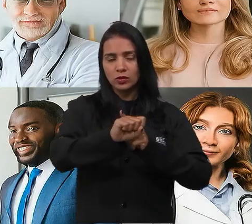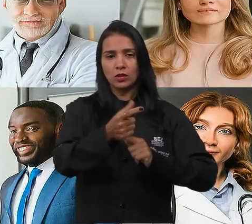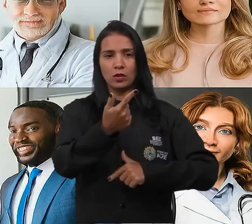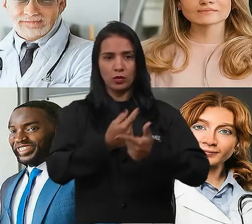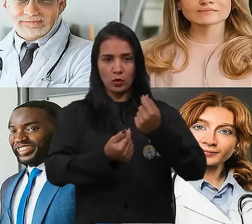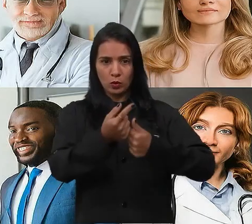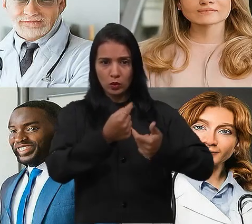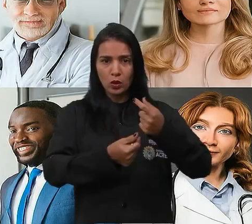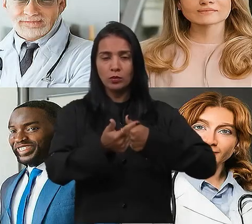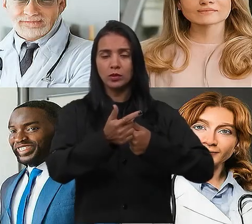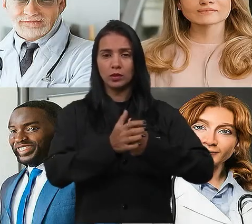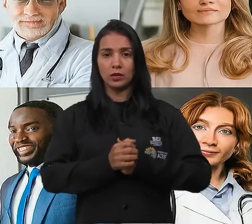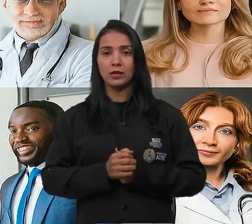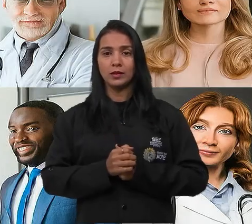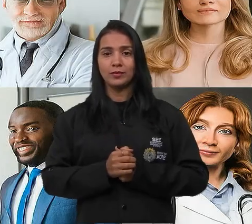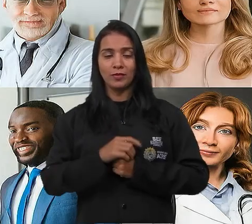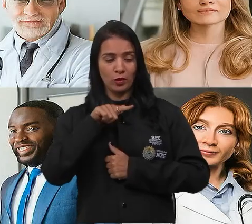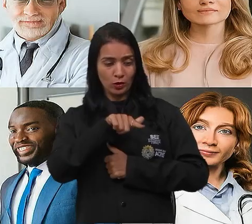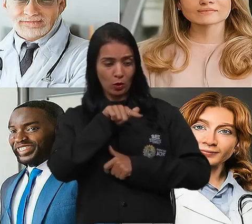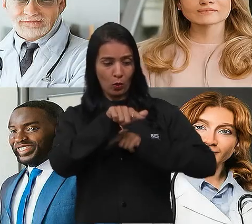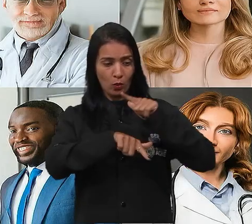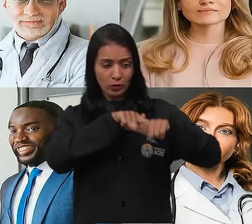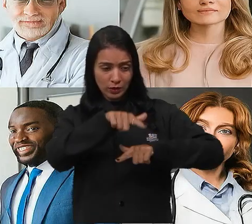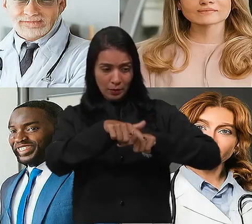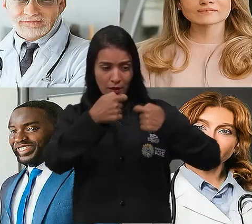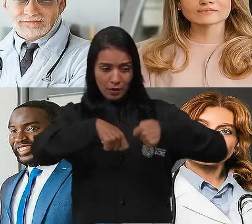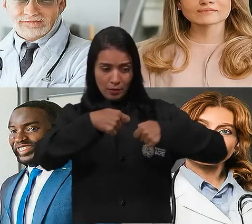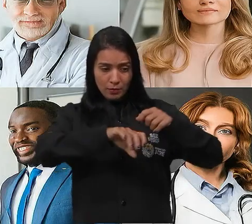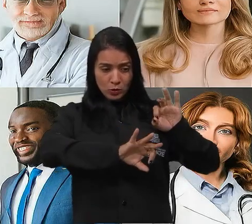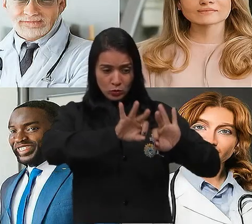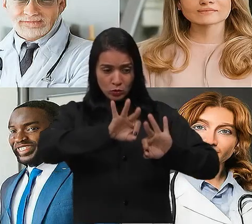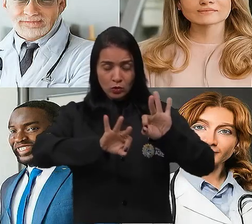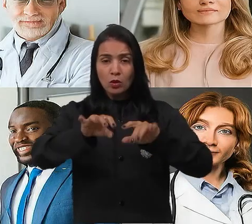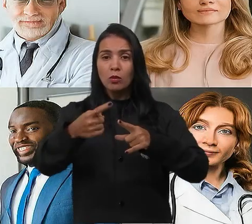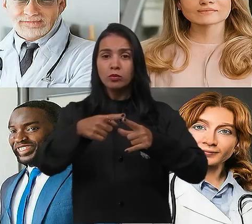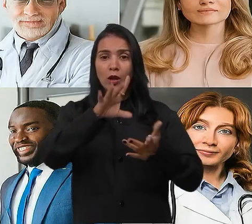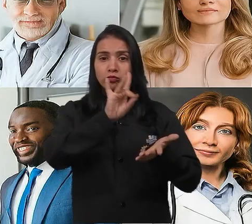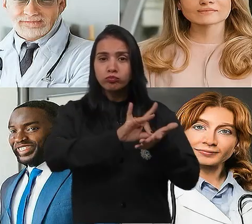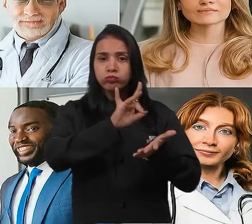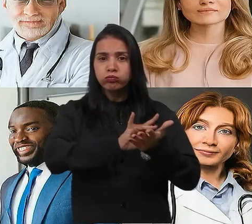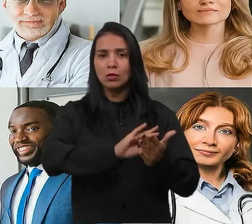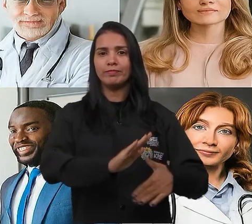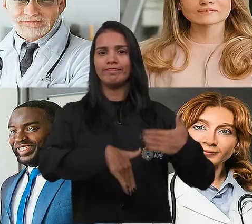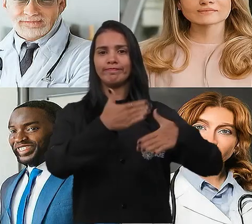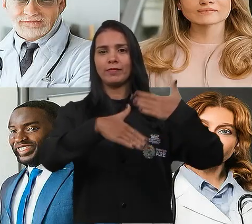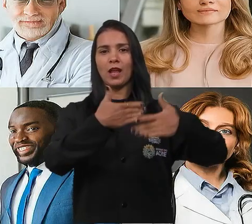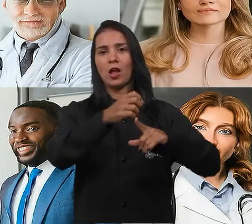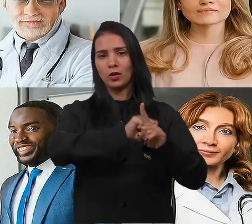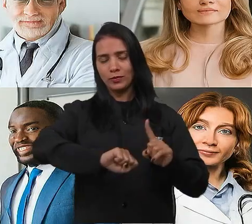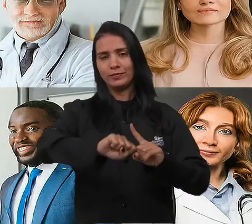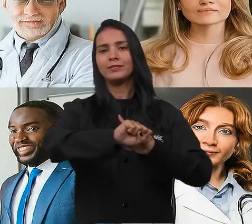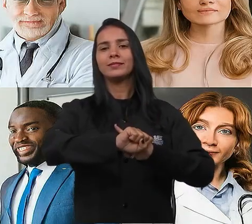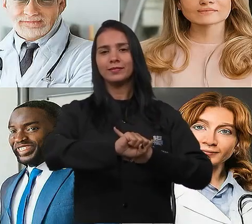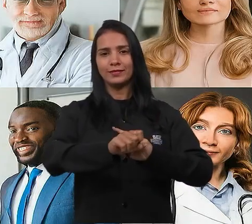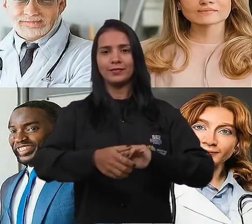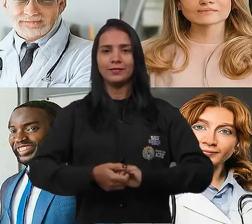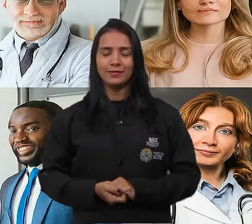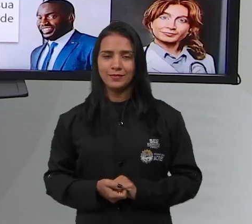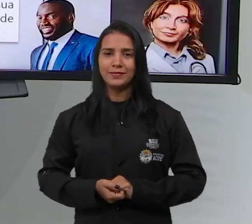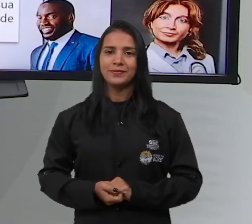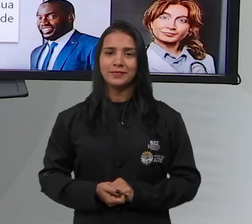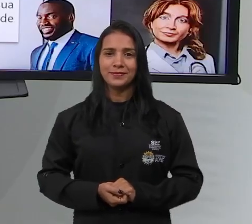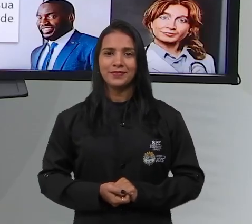econômica. Sua organização define o desenvolvimento de uma